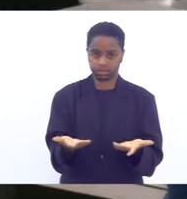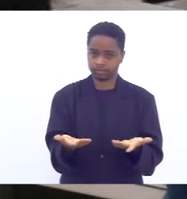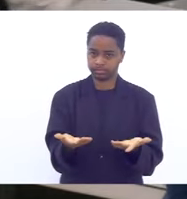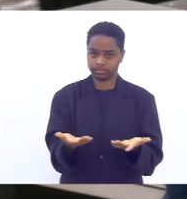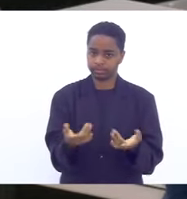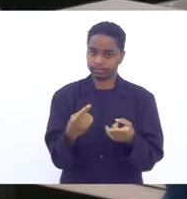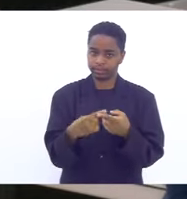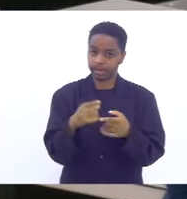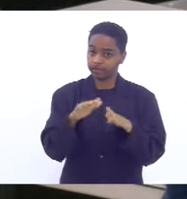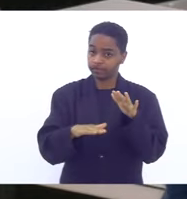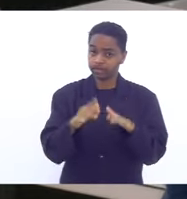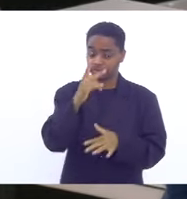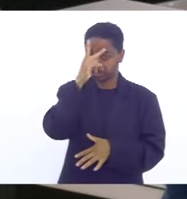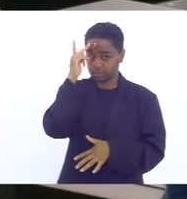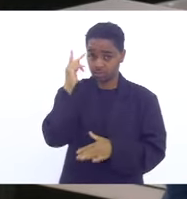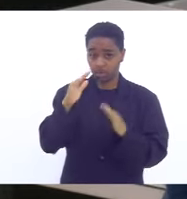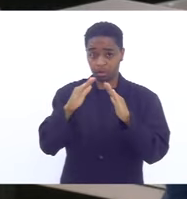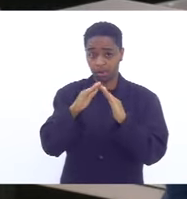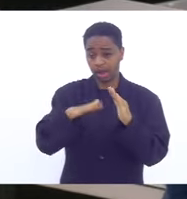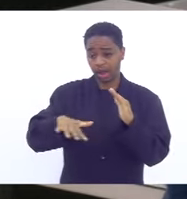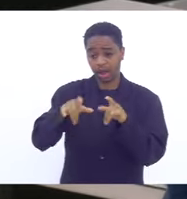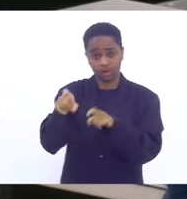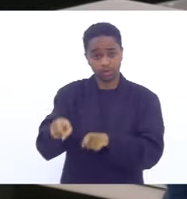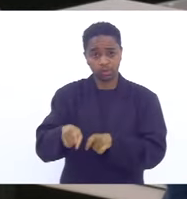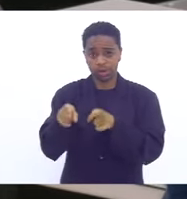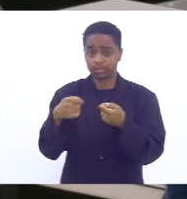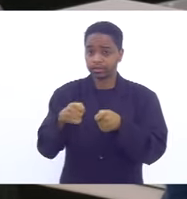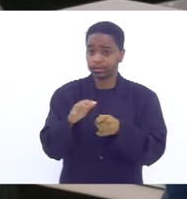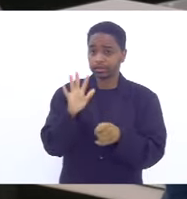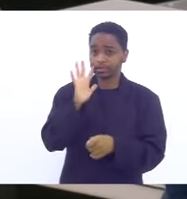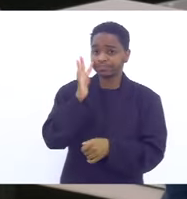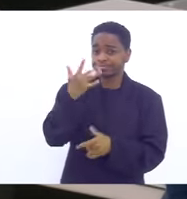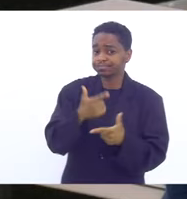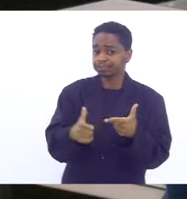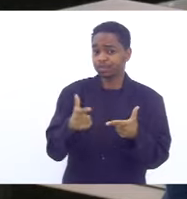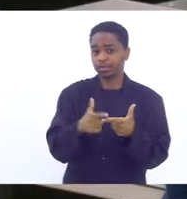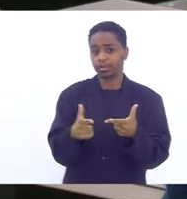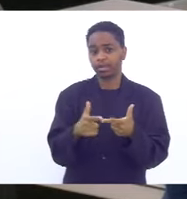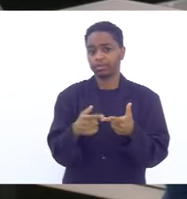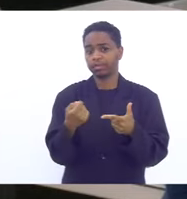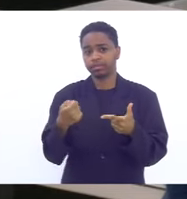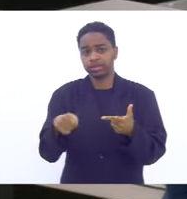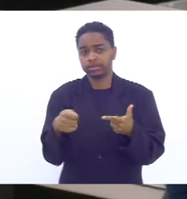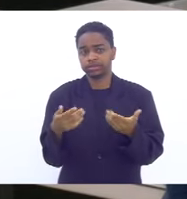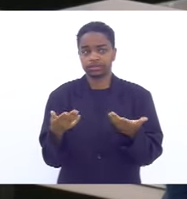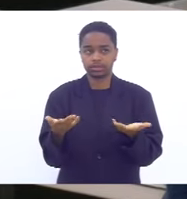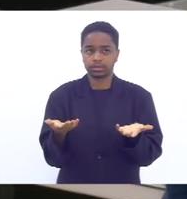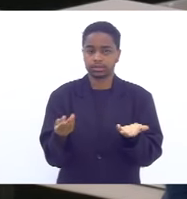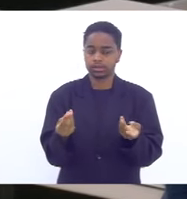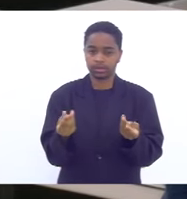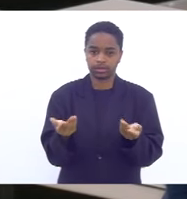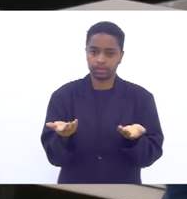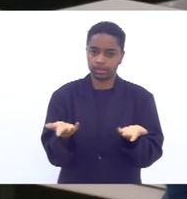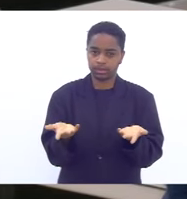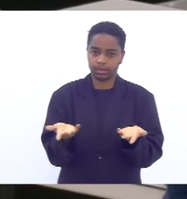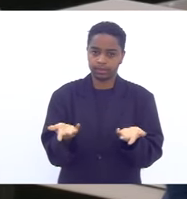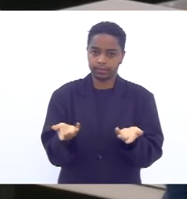às vezes as pessoas que vêm da zona rural precisam resolver os seus problemas para, né, para poder pôr